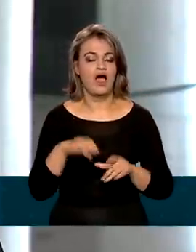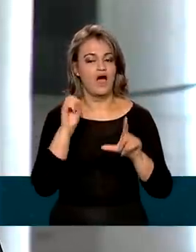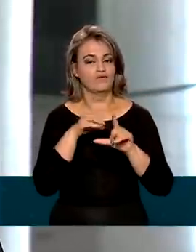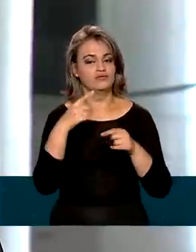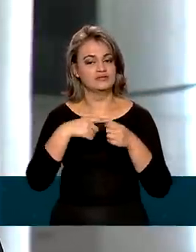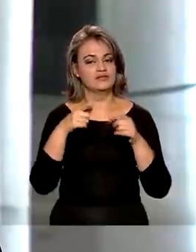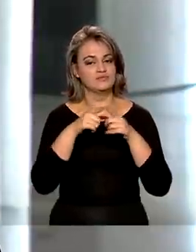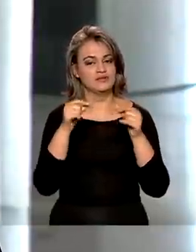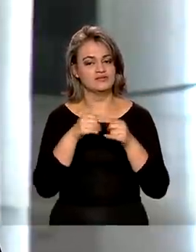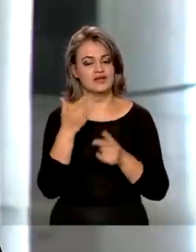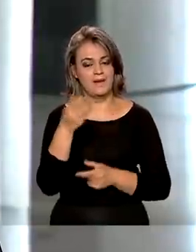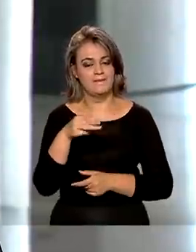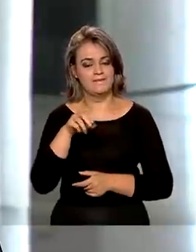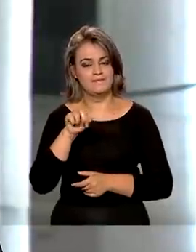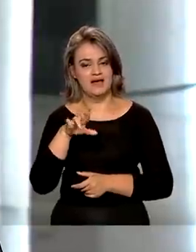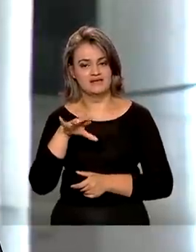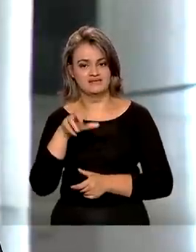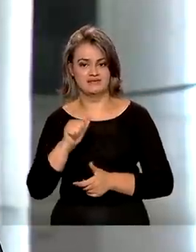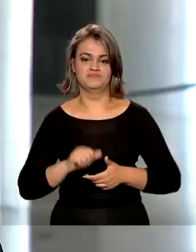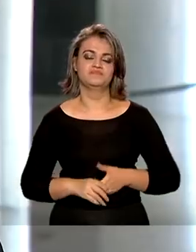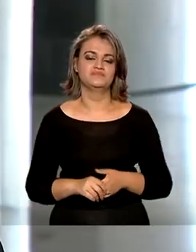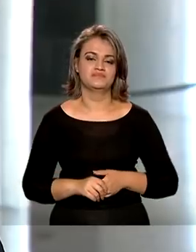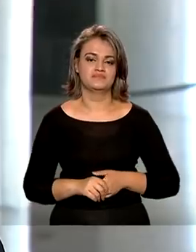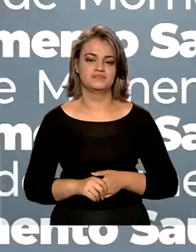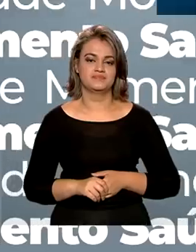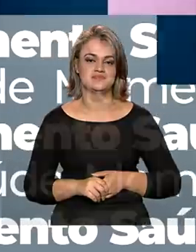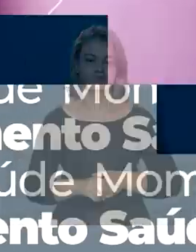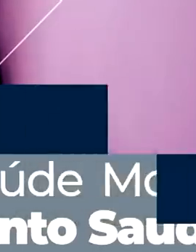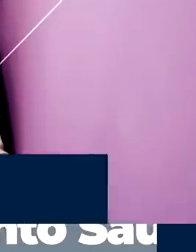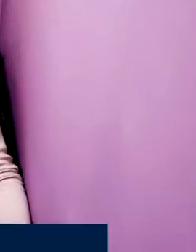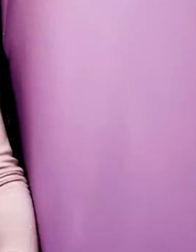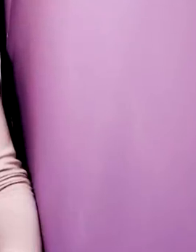de Brasília, Márcia Fernandes.